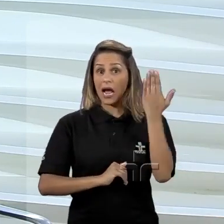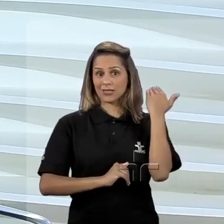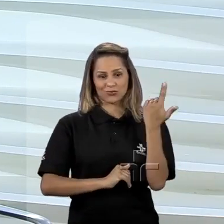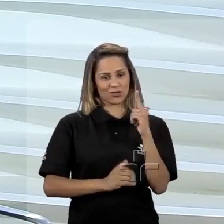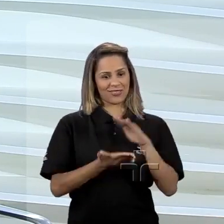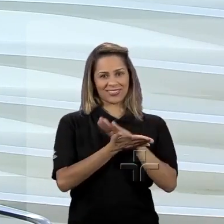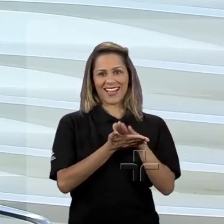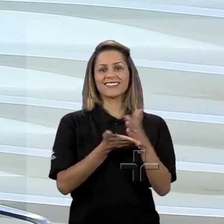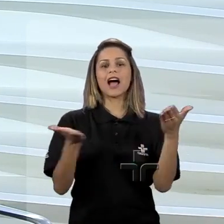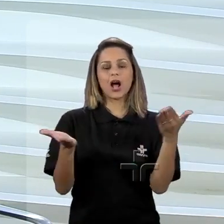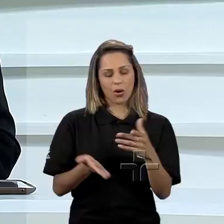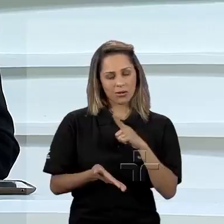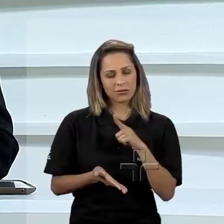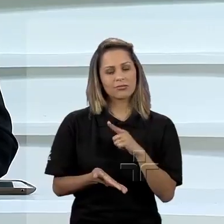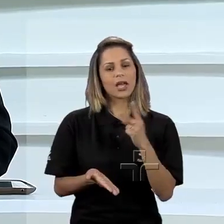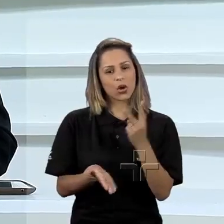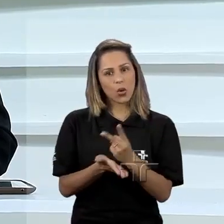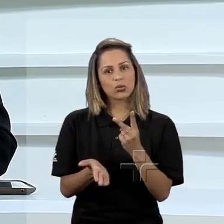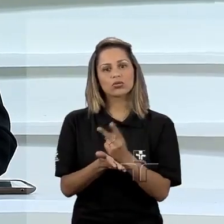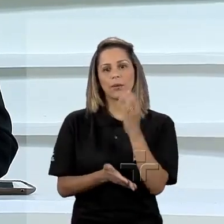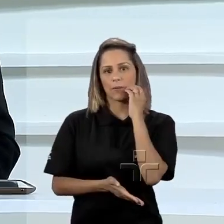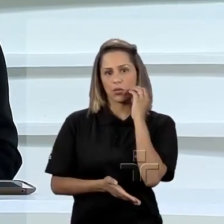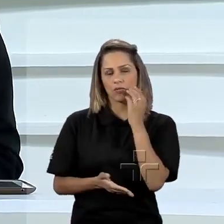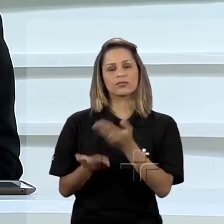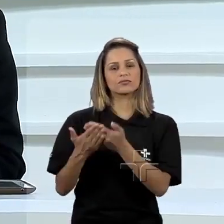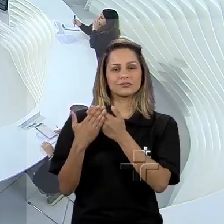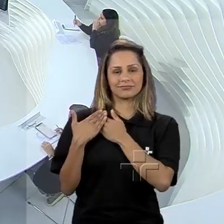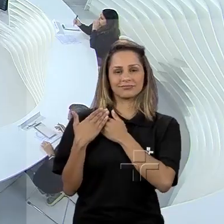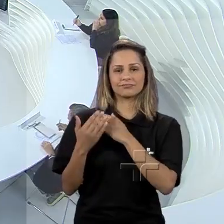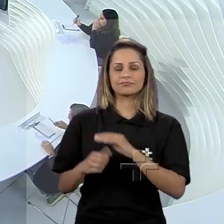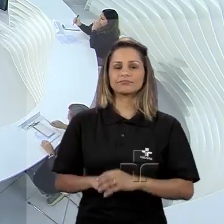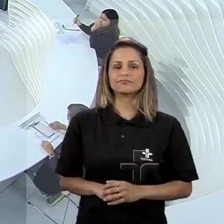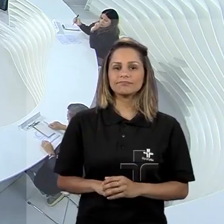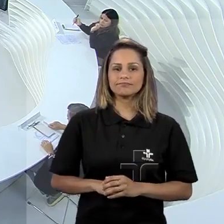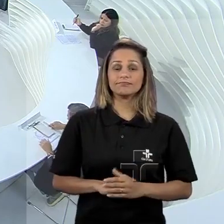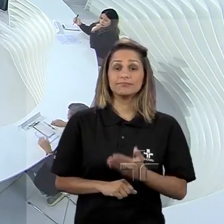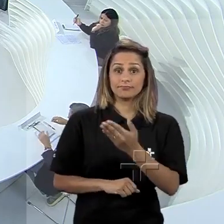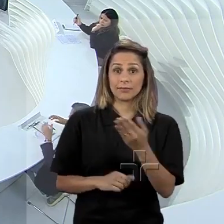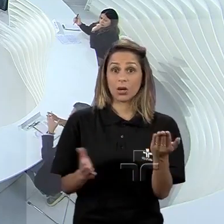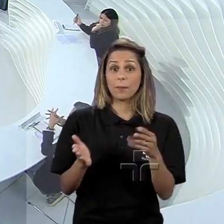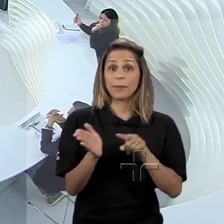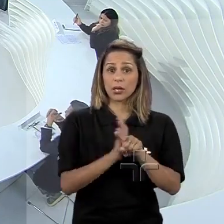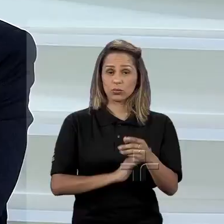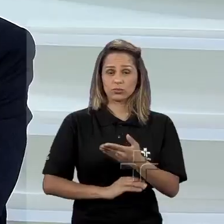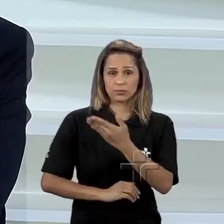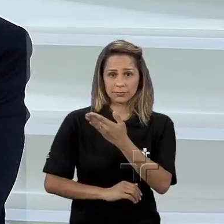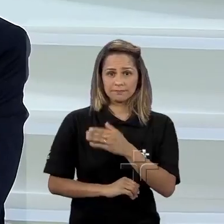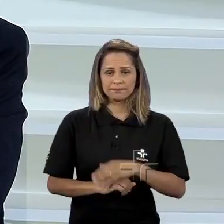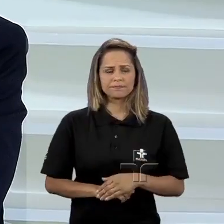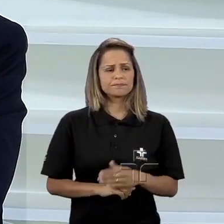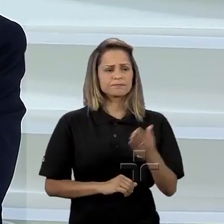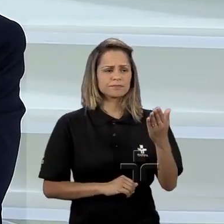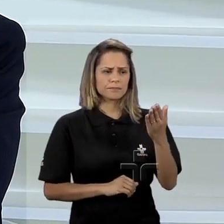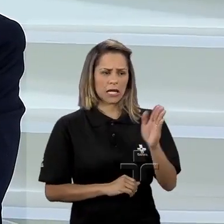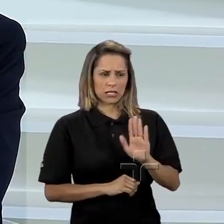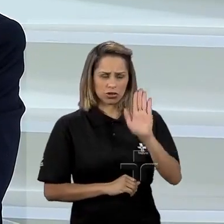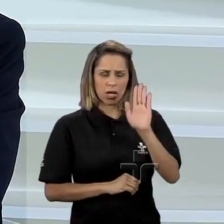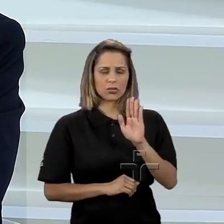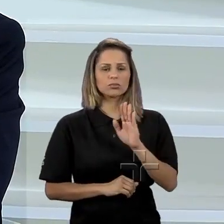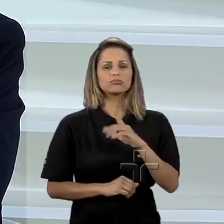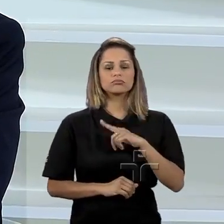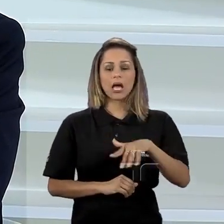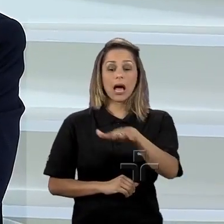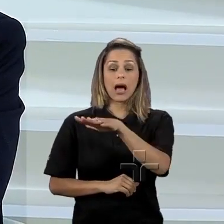agora e continuada pelo Bruno. Agora, o Flávio tem uma pergunta. Vamos lá. Candidato, a área de